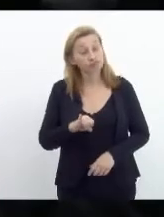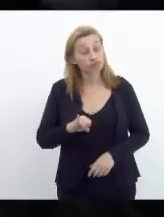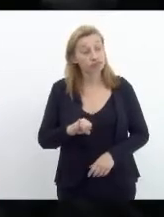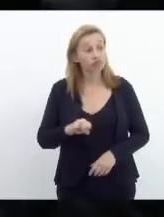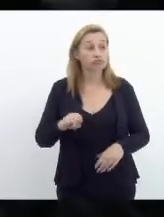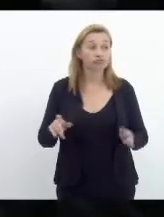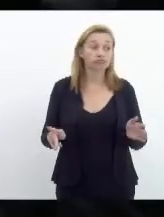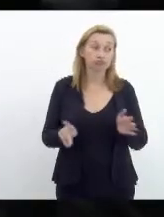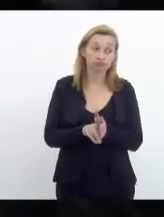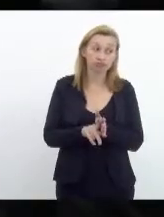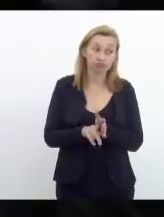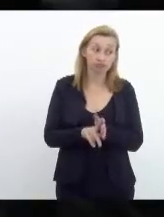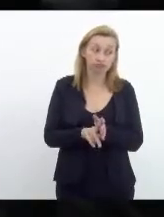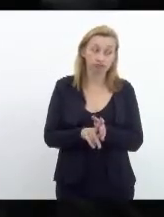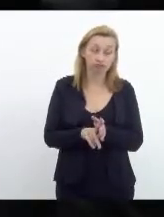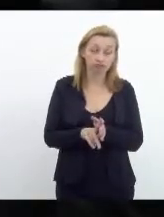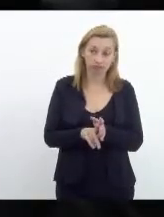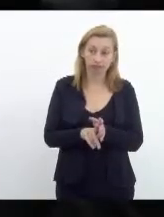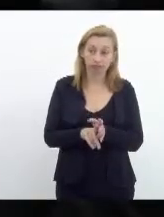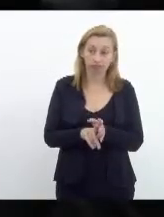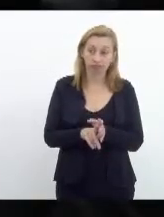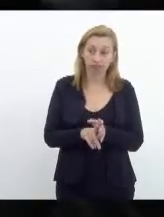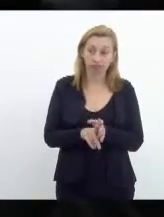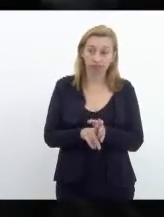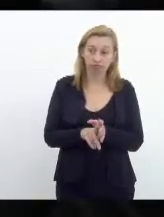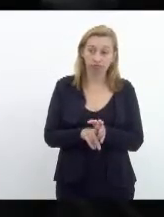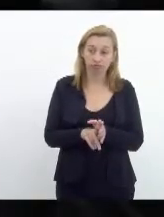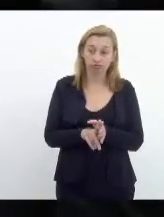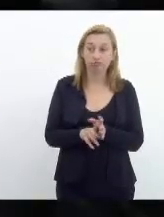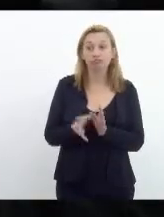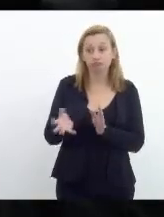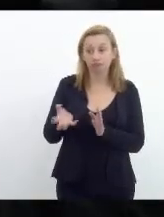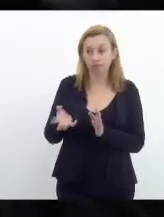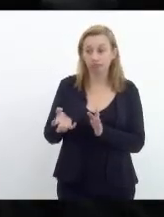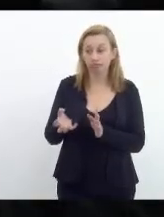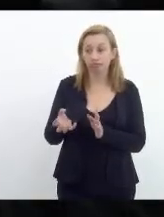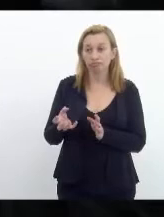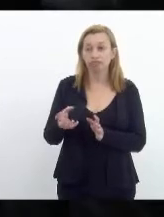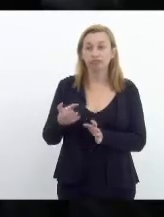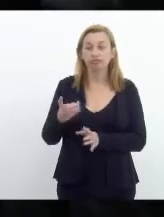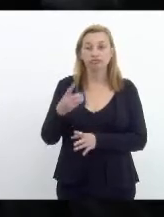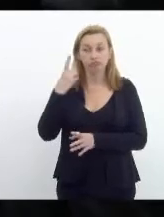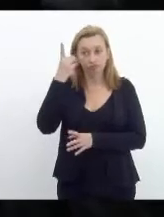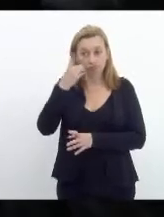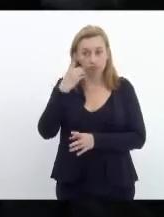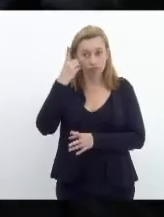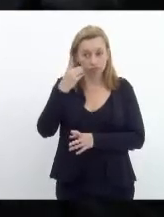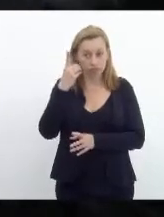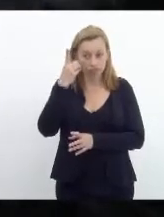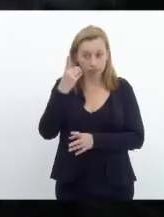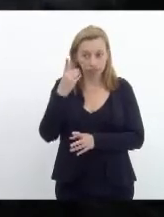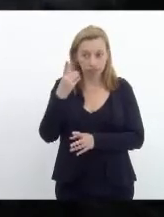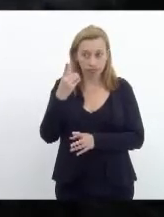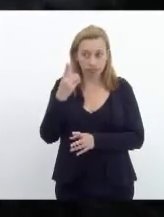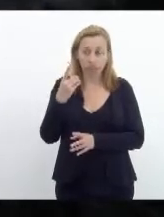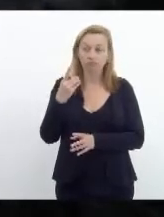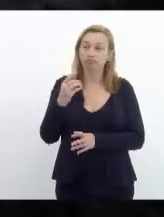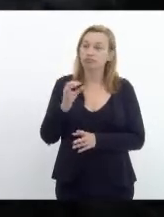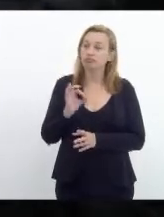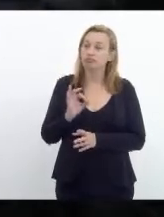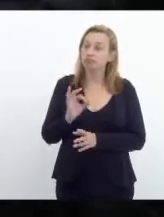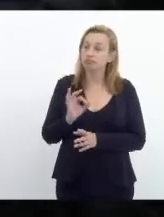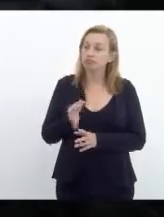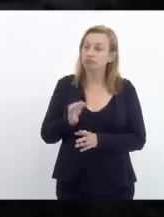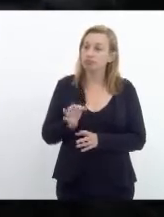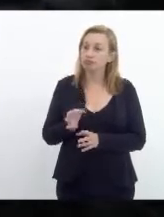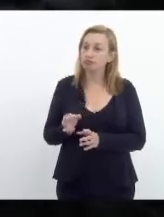esse projeto, como assim quis o parlamentar, determinativo e como eu gostaria,